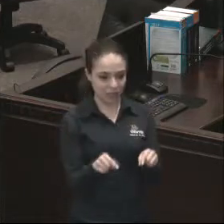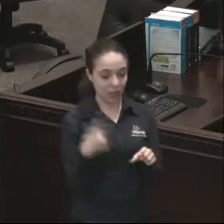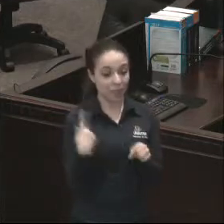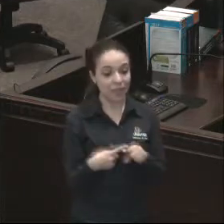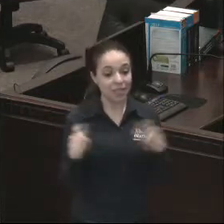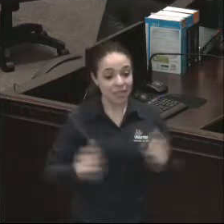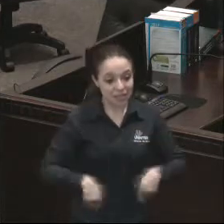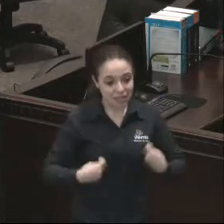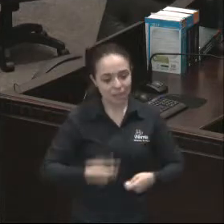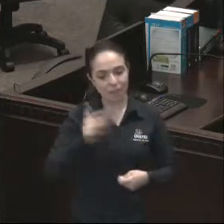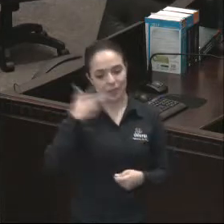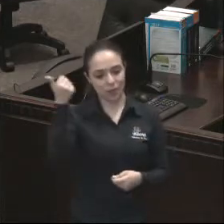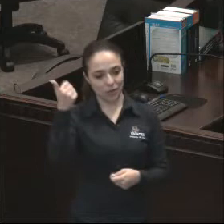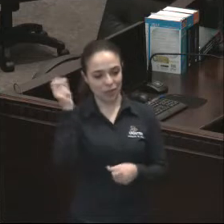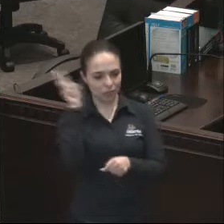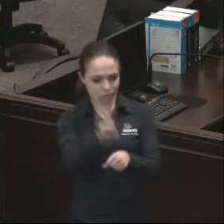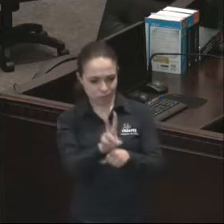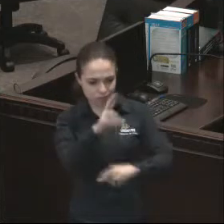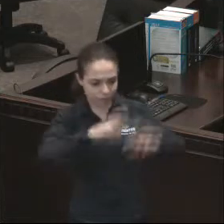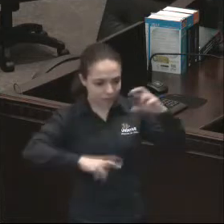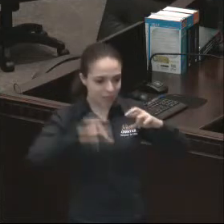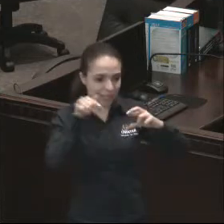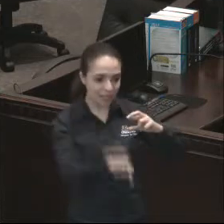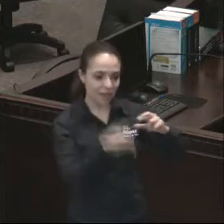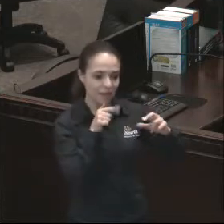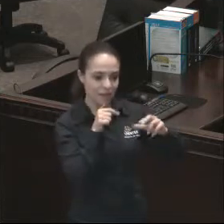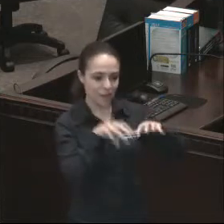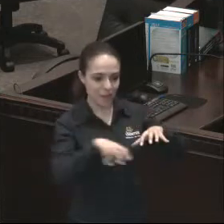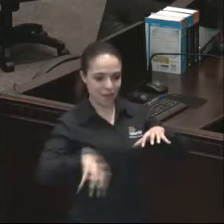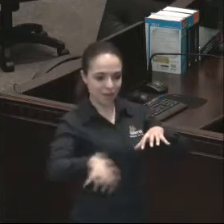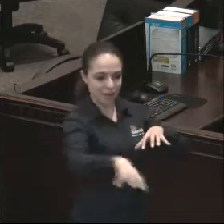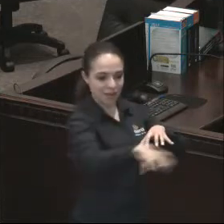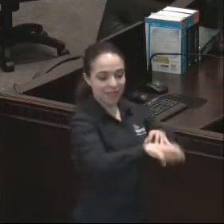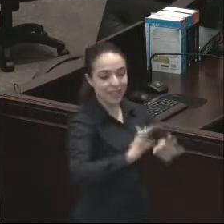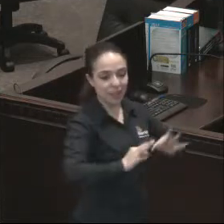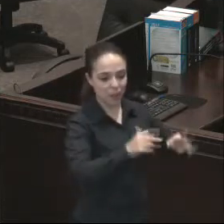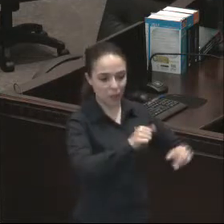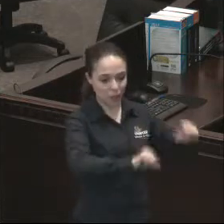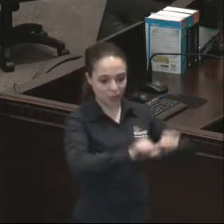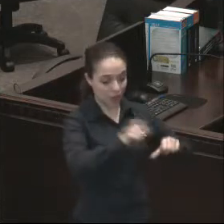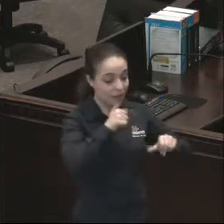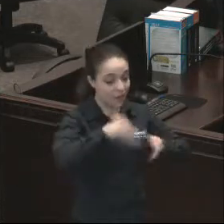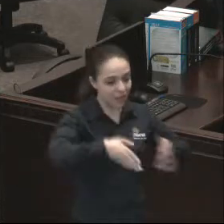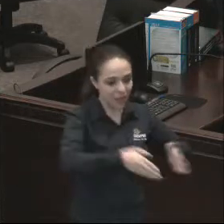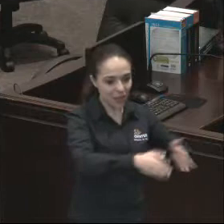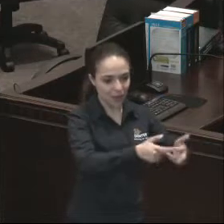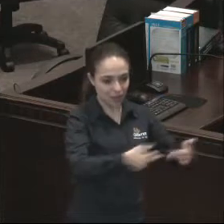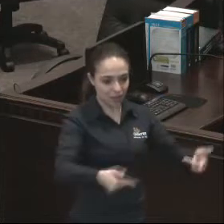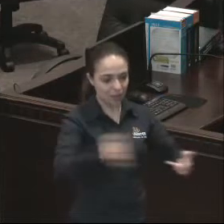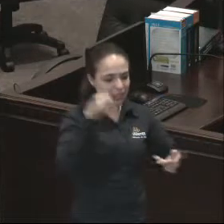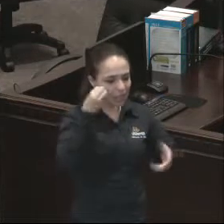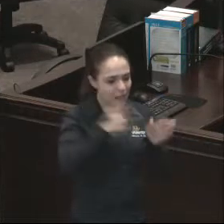nós precisamos melhorar o monitoramento disso nas estações de tratamento, nos rios, através de testes